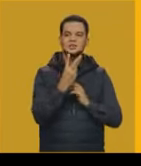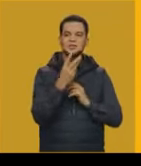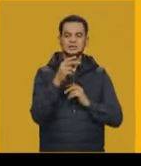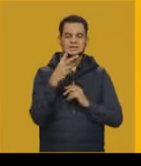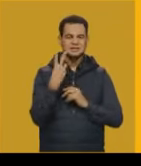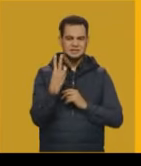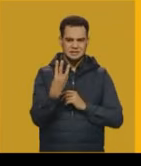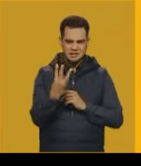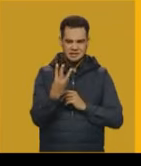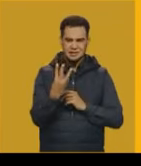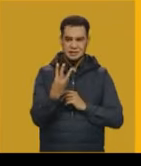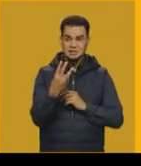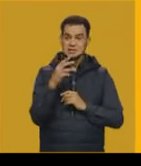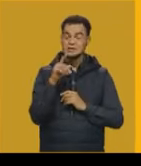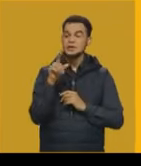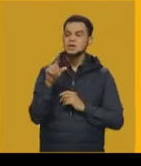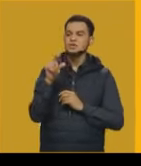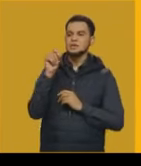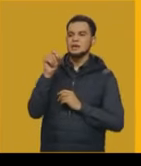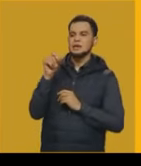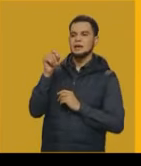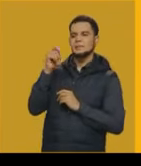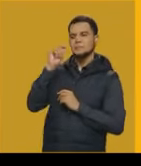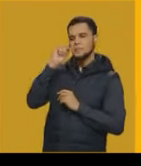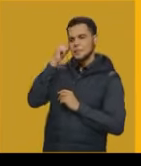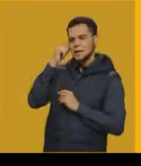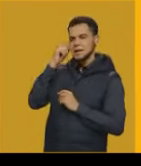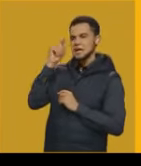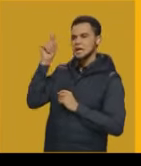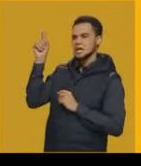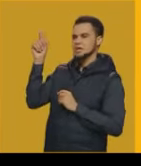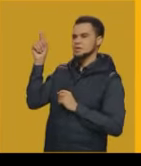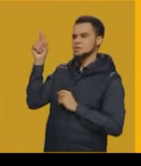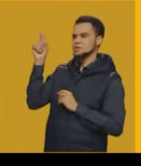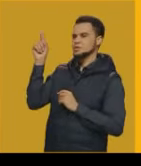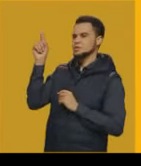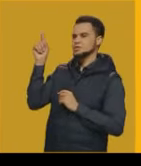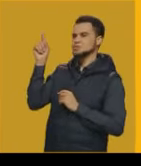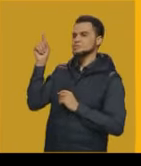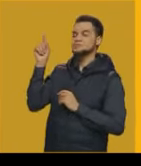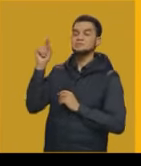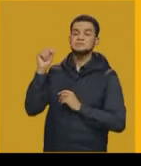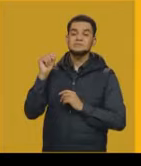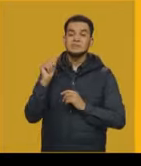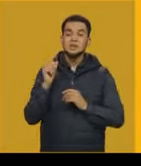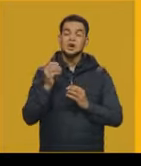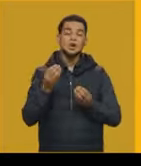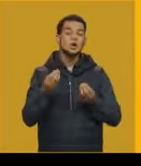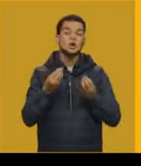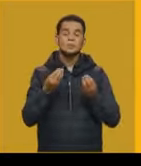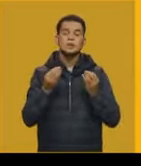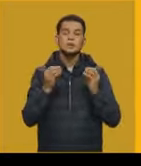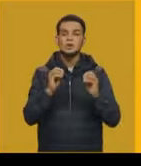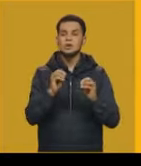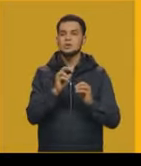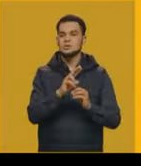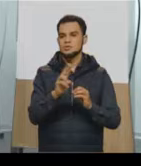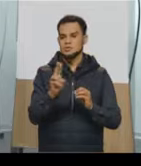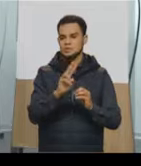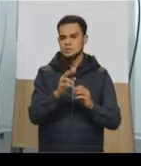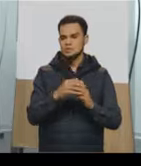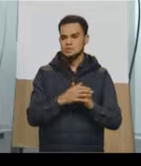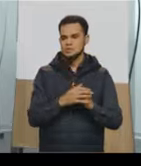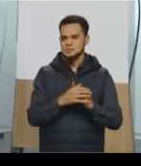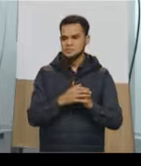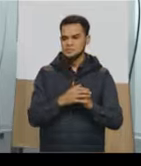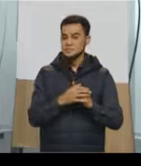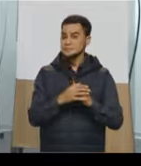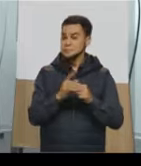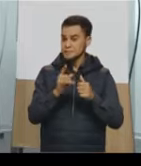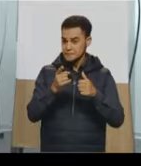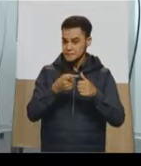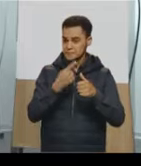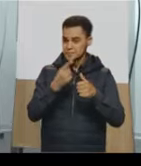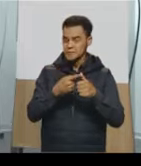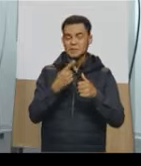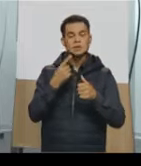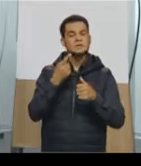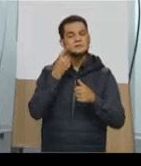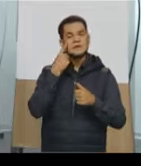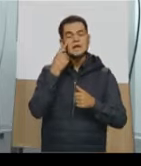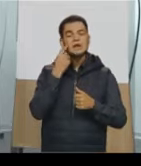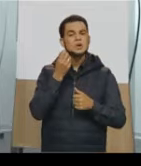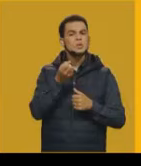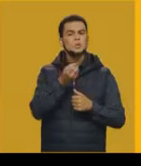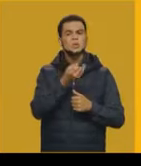com a numeração de preto. Então, lembrando, como que a gente coloca o nome? Primeiro, a contagem de carbonos.